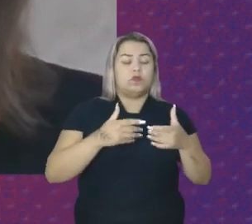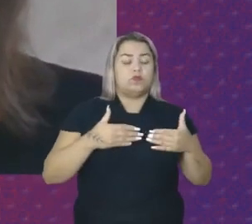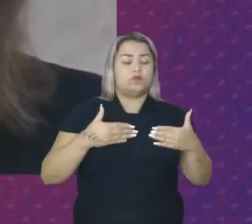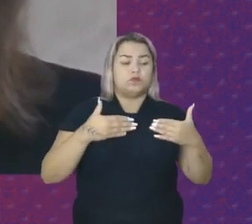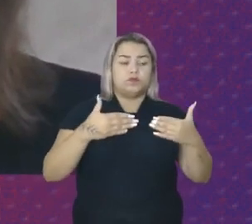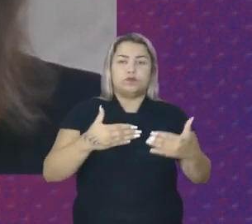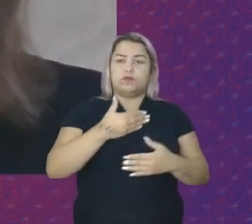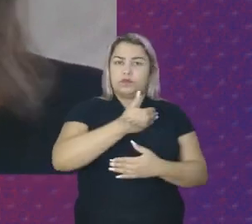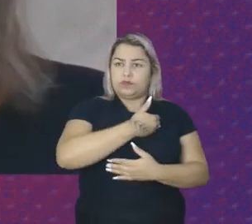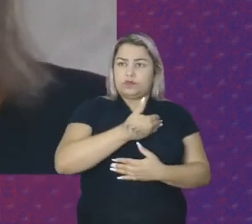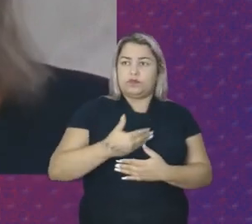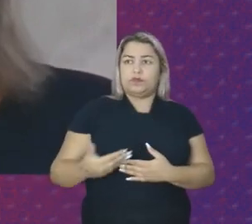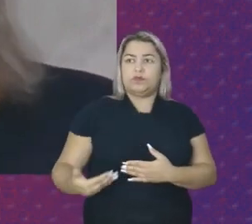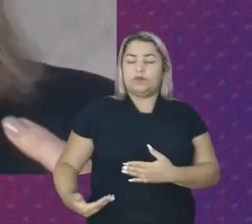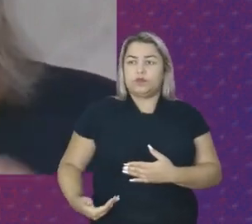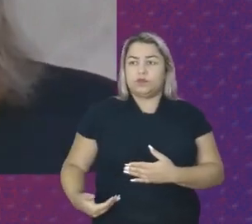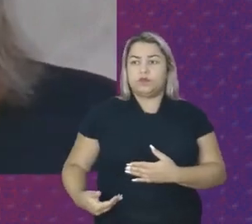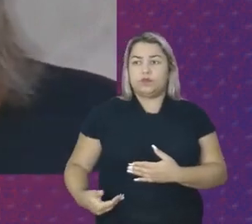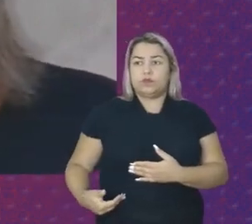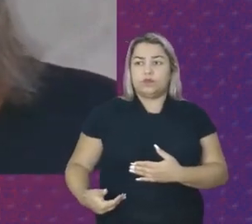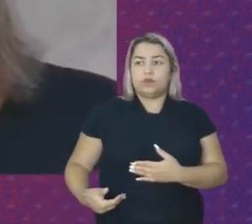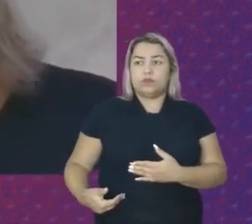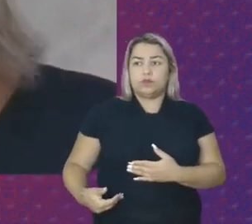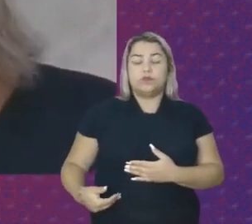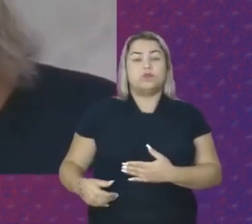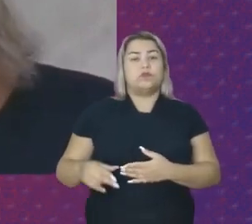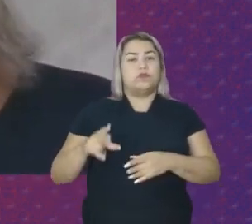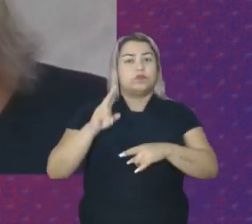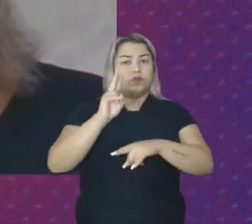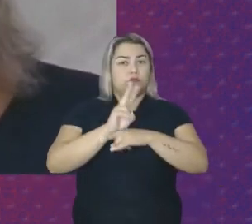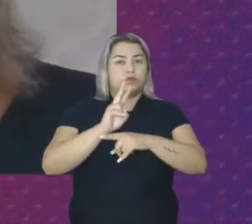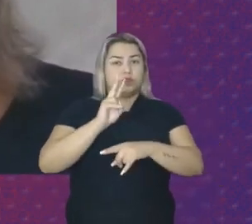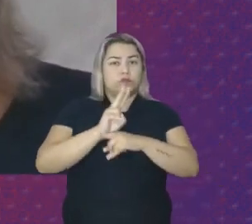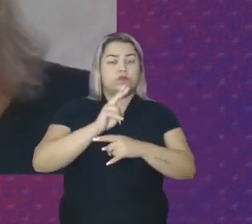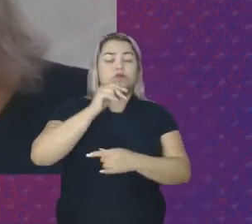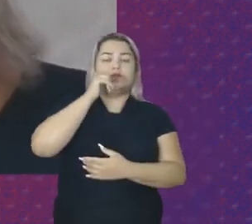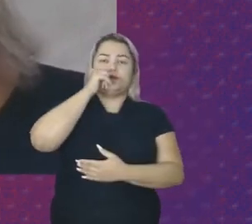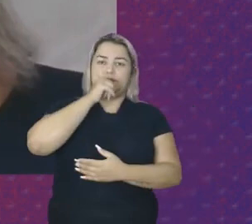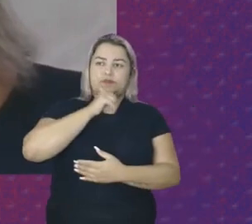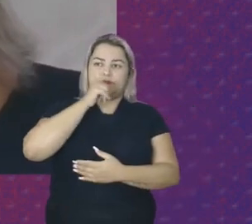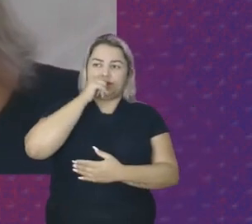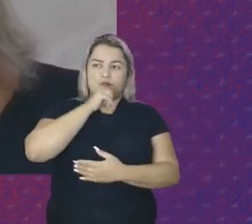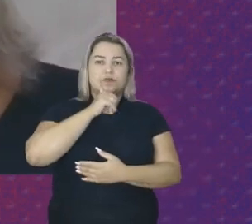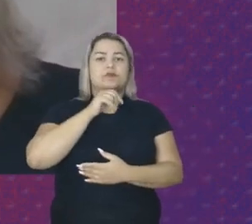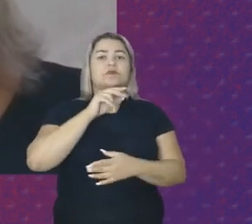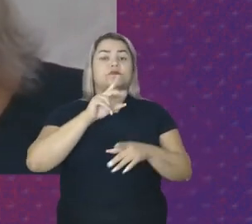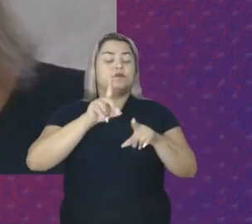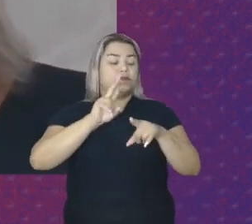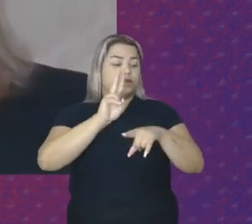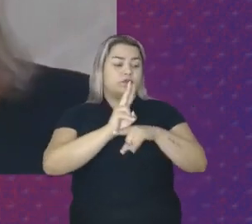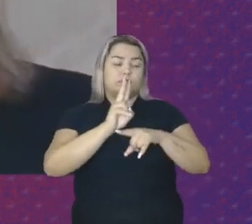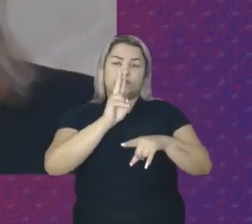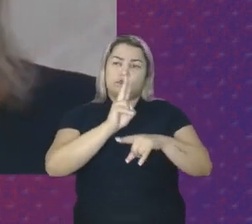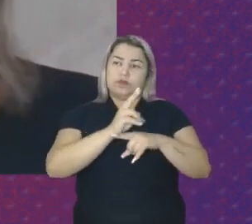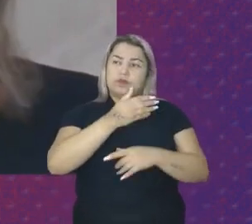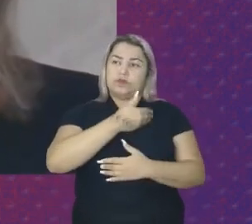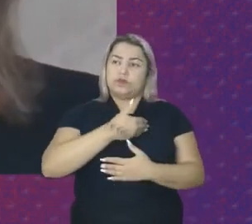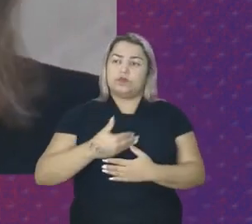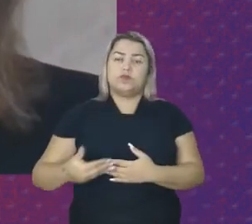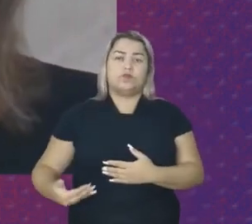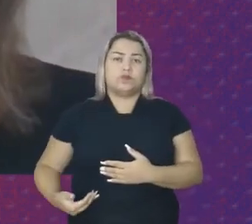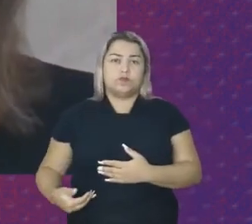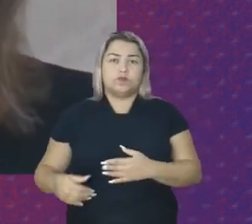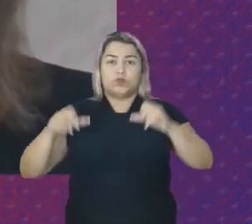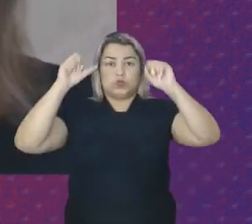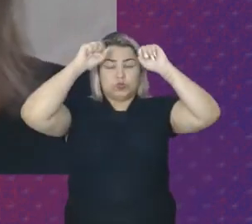Público, a Vara de Defesa da Mulher, a Defensoria Pública, o Tribunal